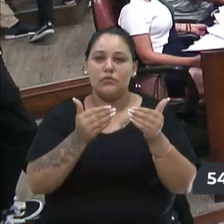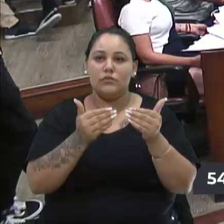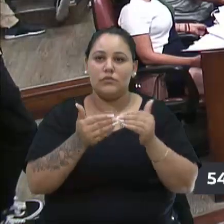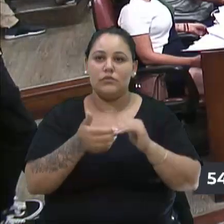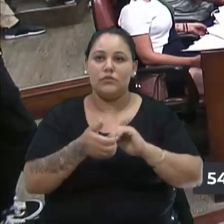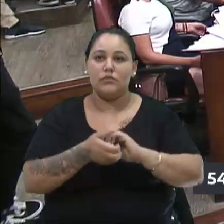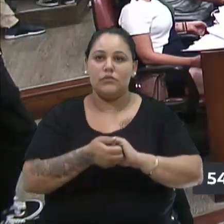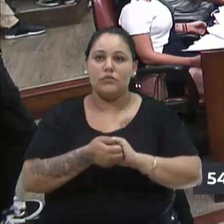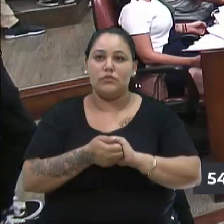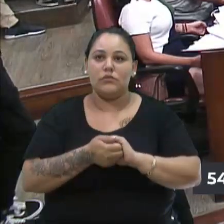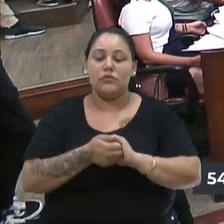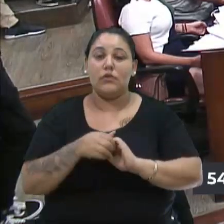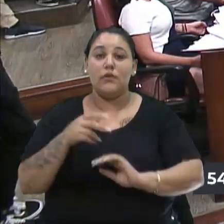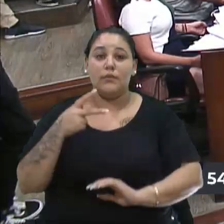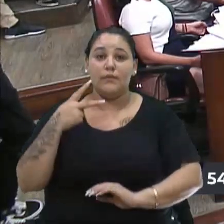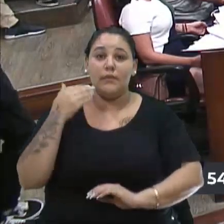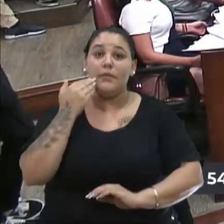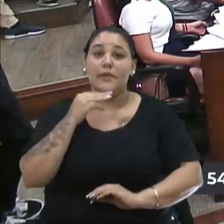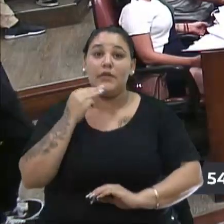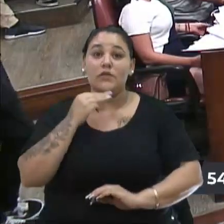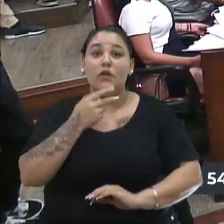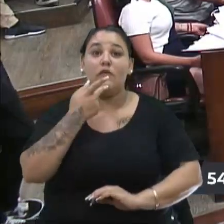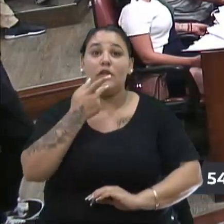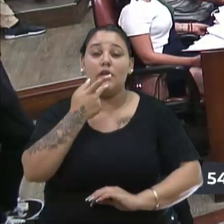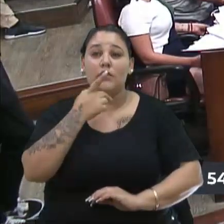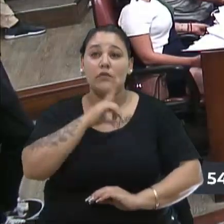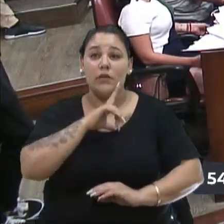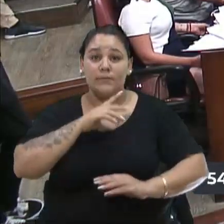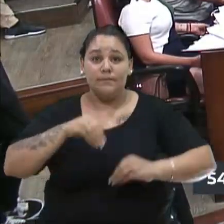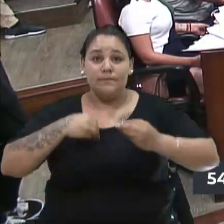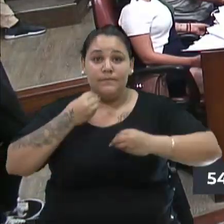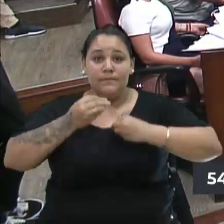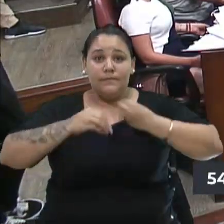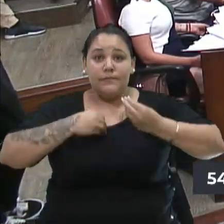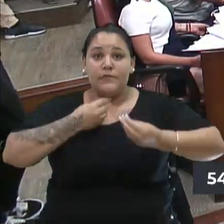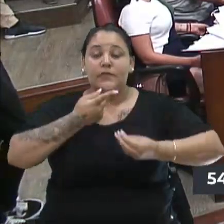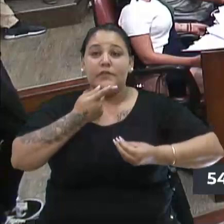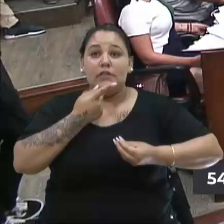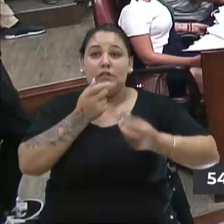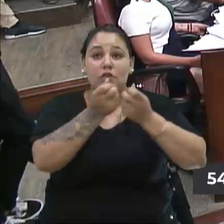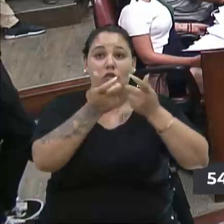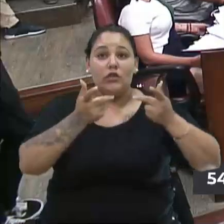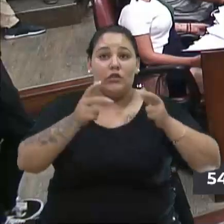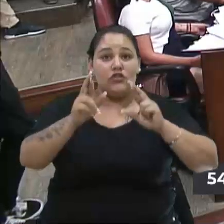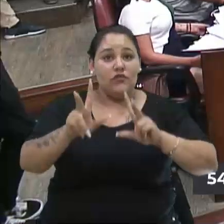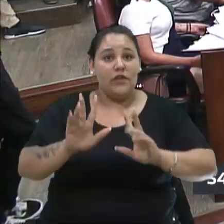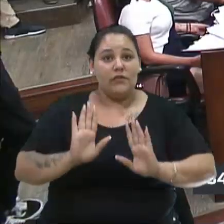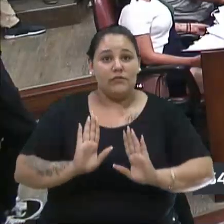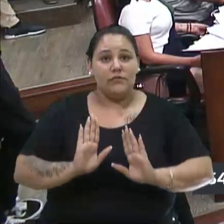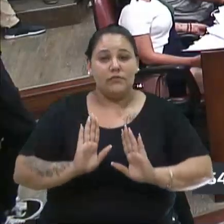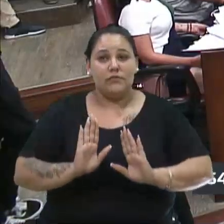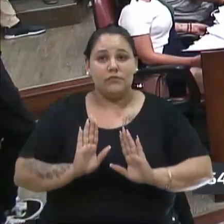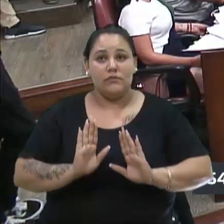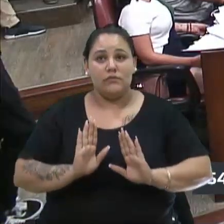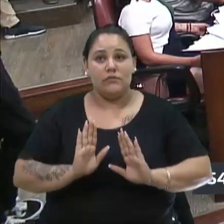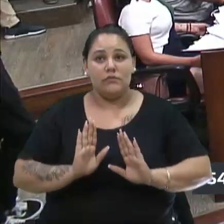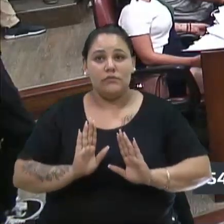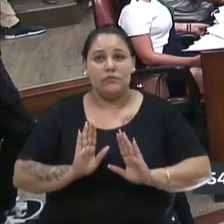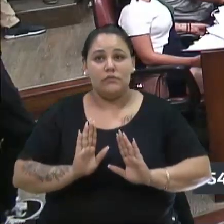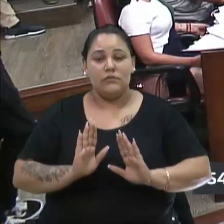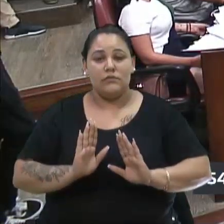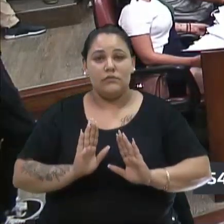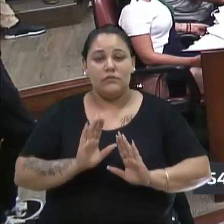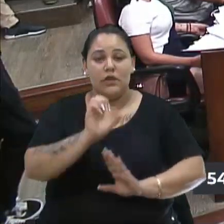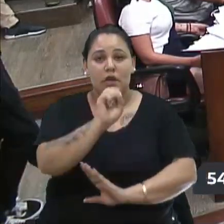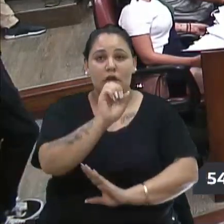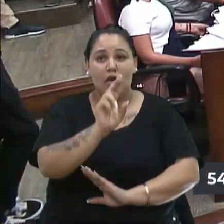Presidente, eu tenho a sensação de que nós estamos falando de coisas diferentes. A